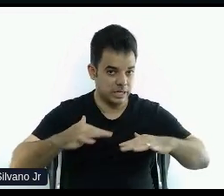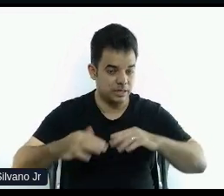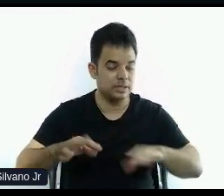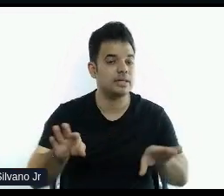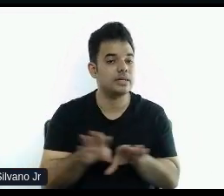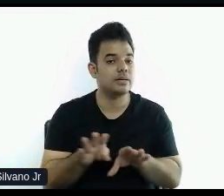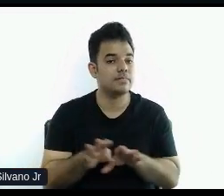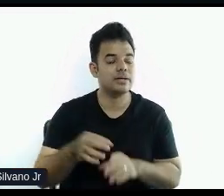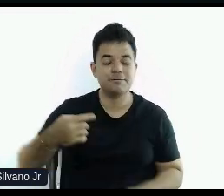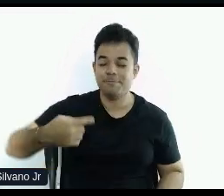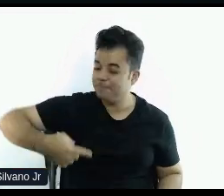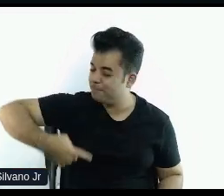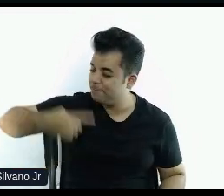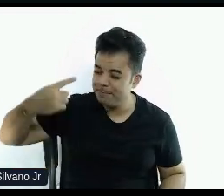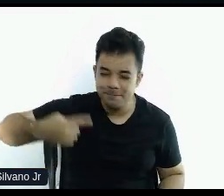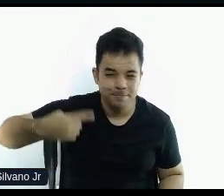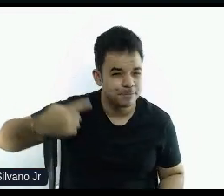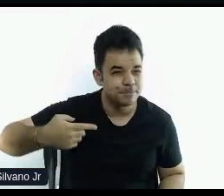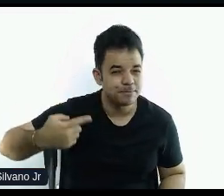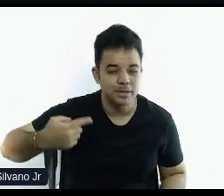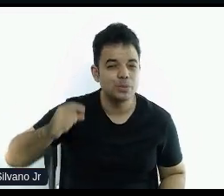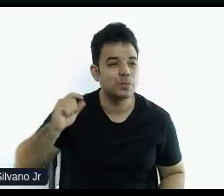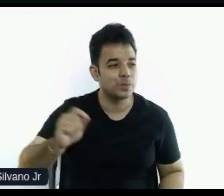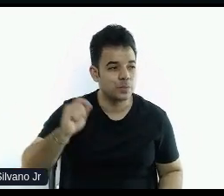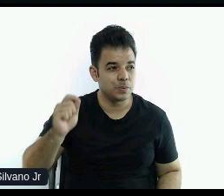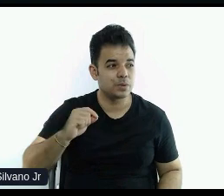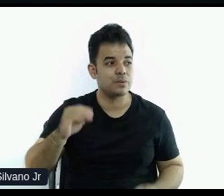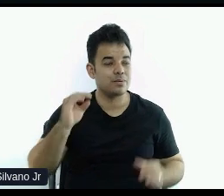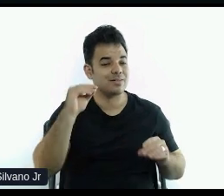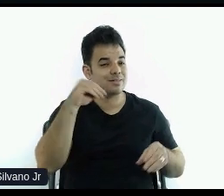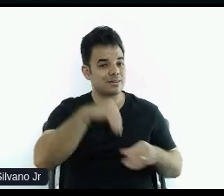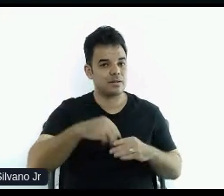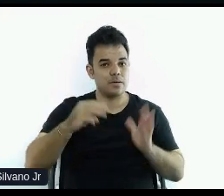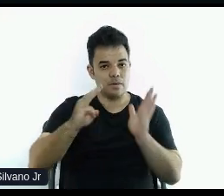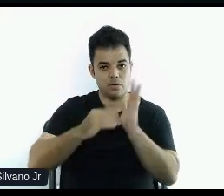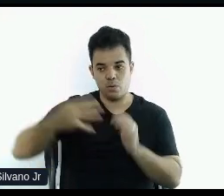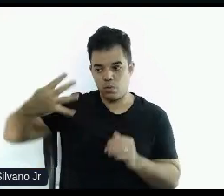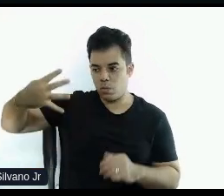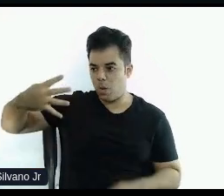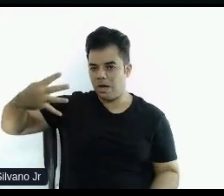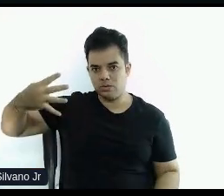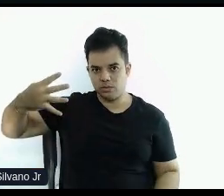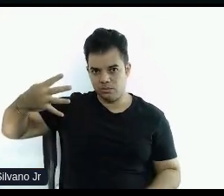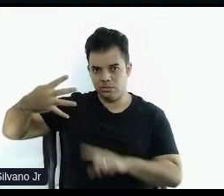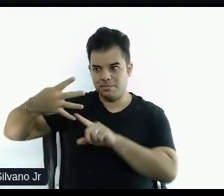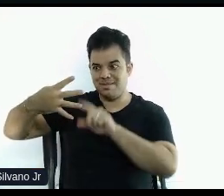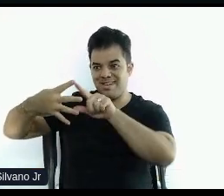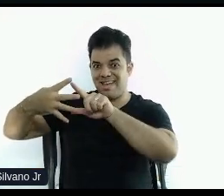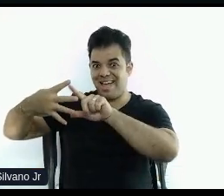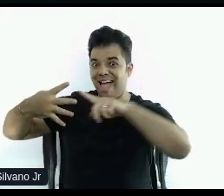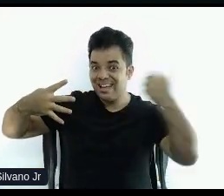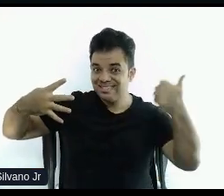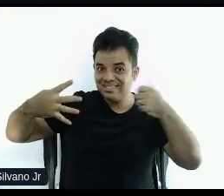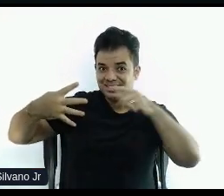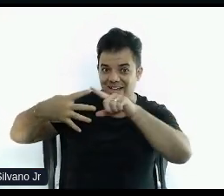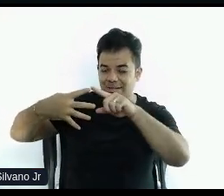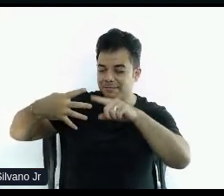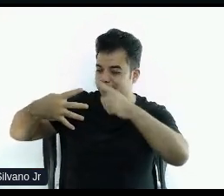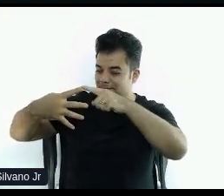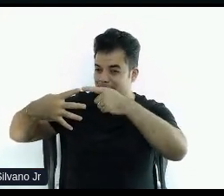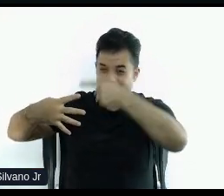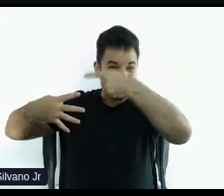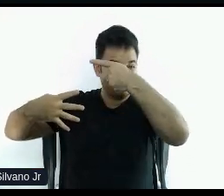primeira etapa de execução dessa metodologia é a definição do escopo. Por quê? É muito importante a